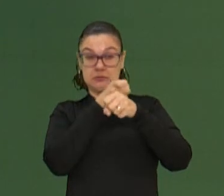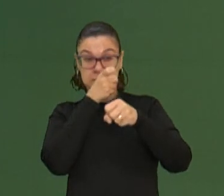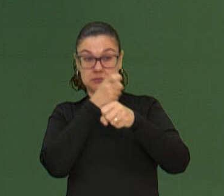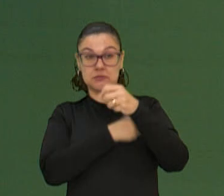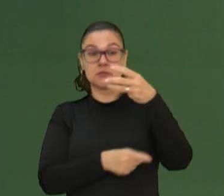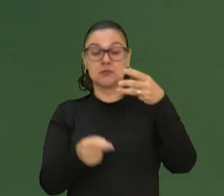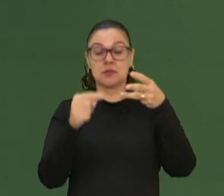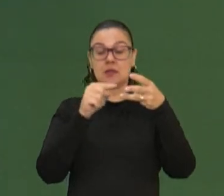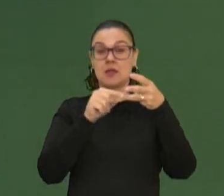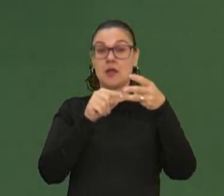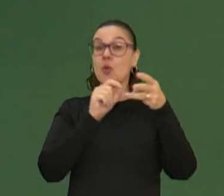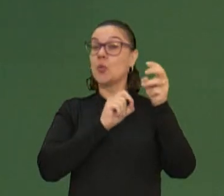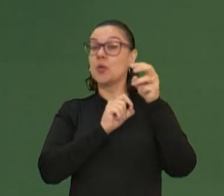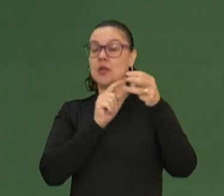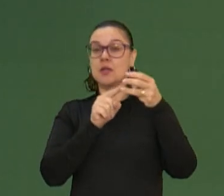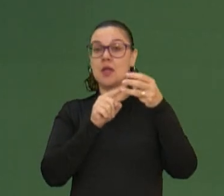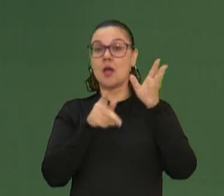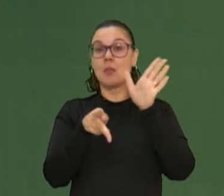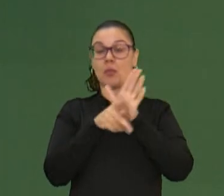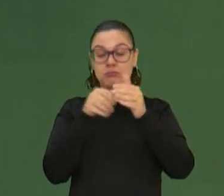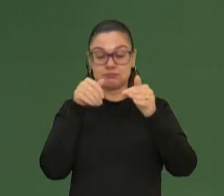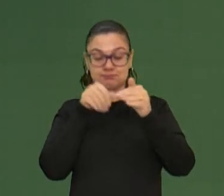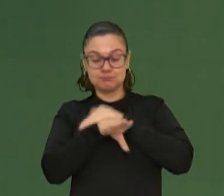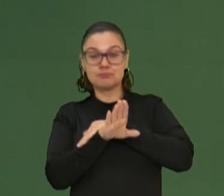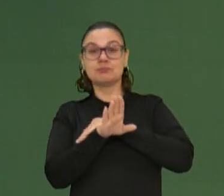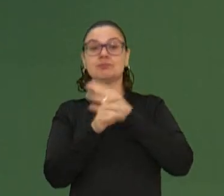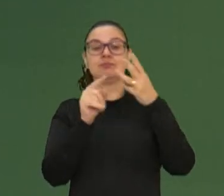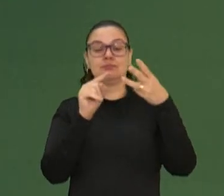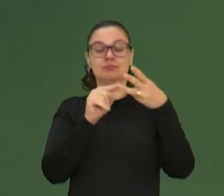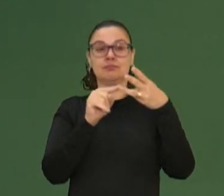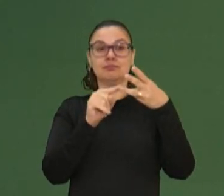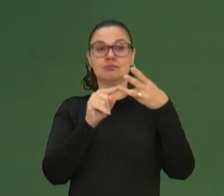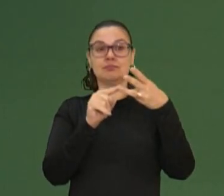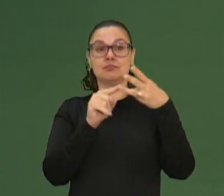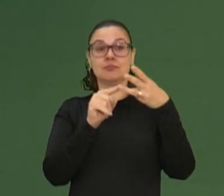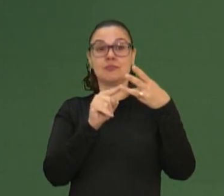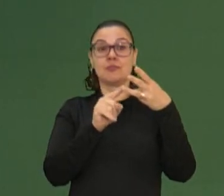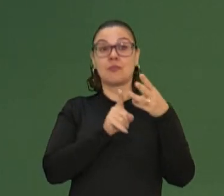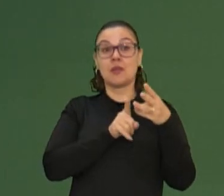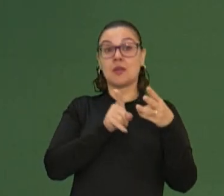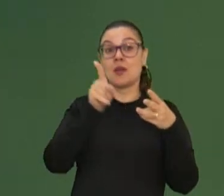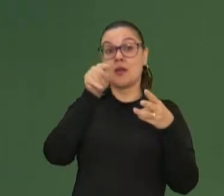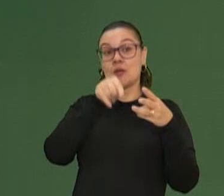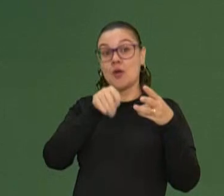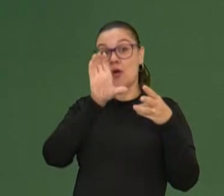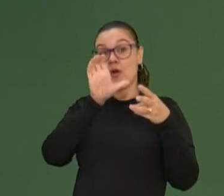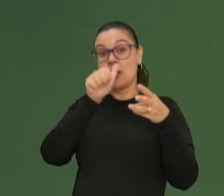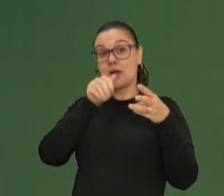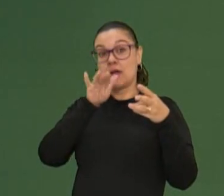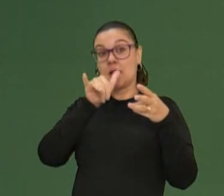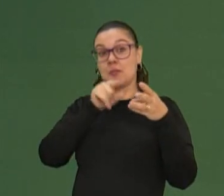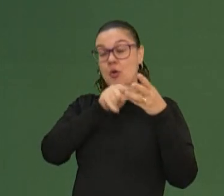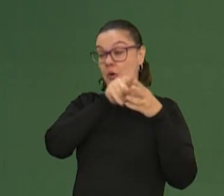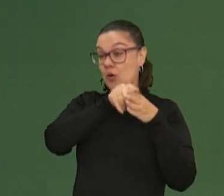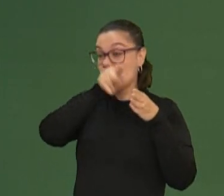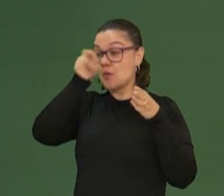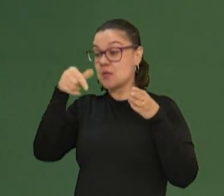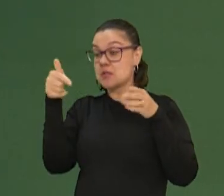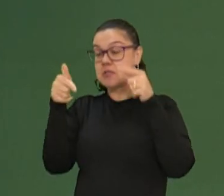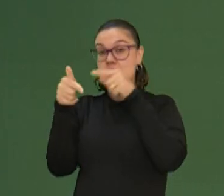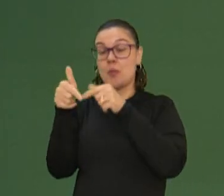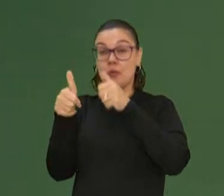rigidez. E os parênquimas, células de armazenamento. O câmbio fascicular, ele vem desse procâmbio, porque o